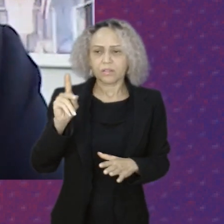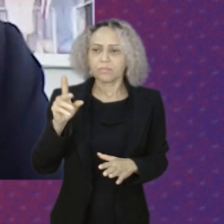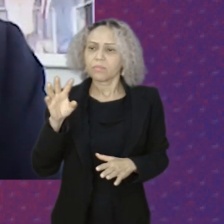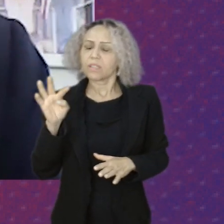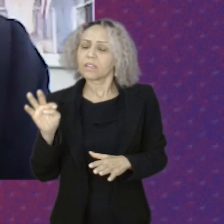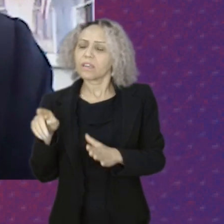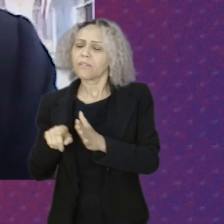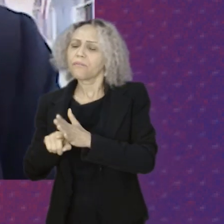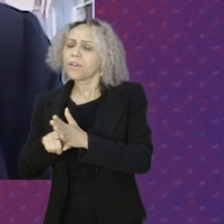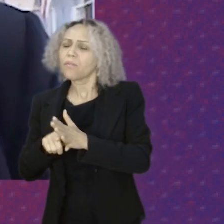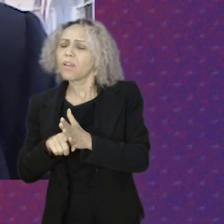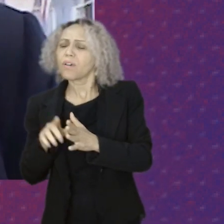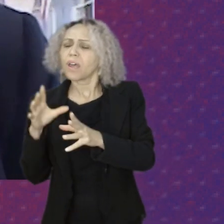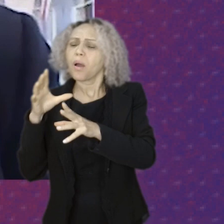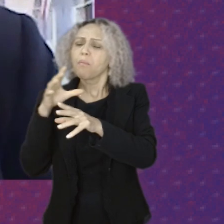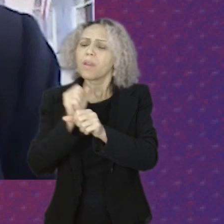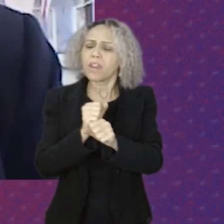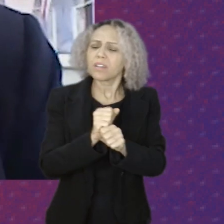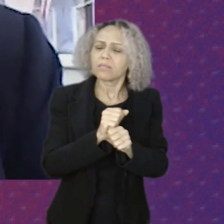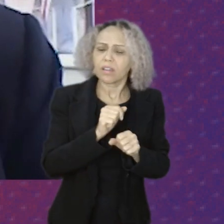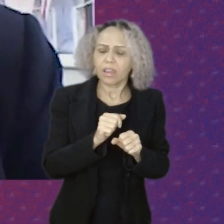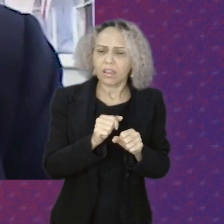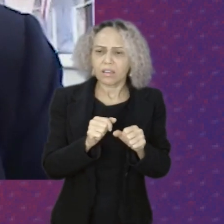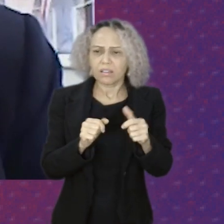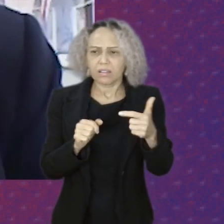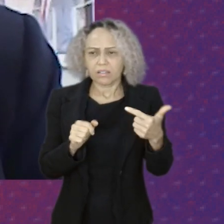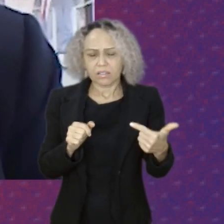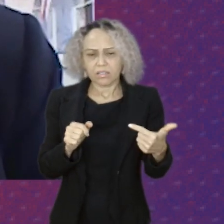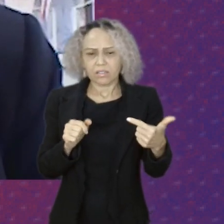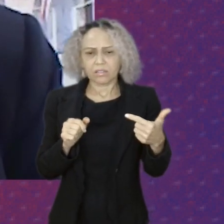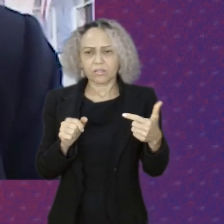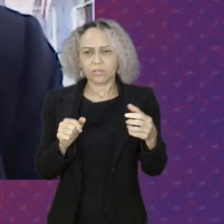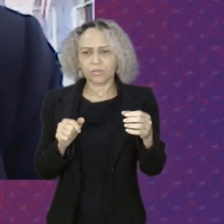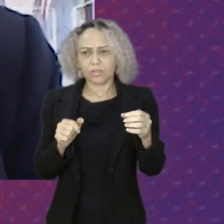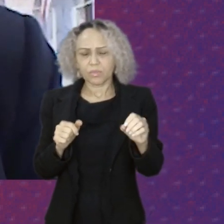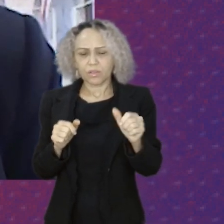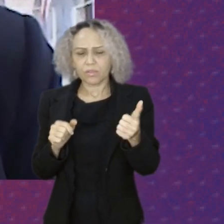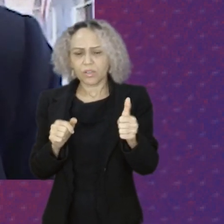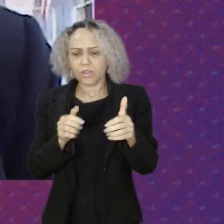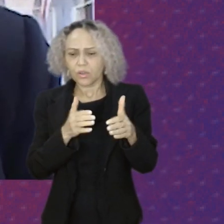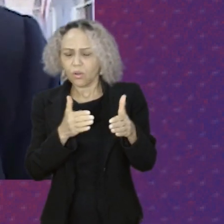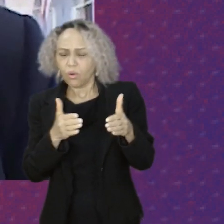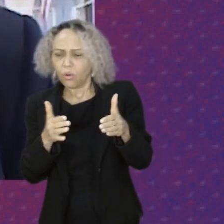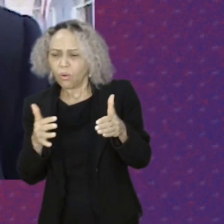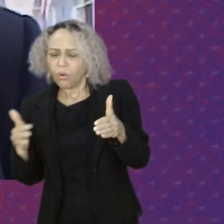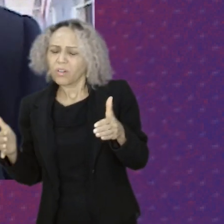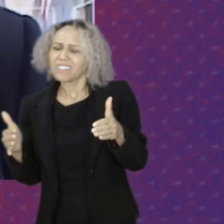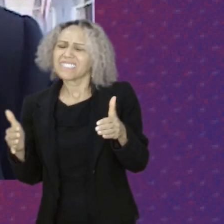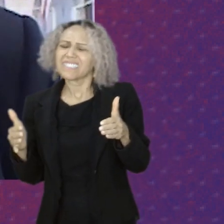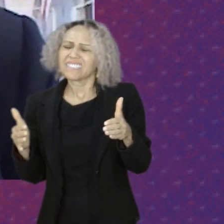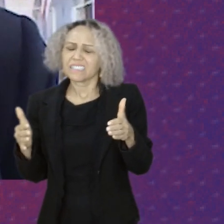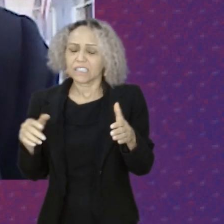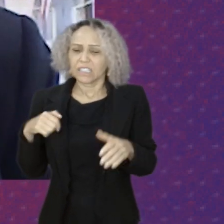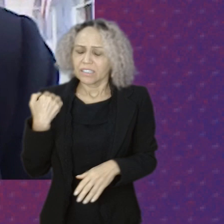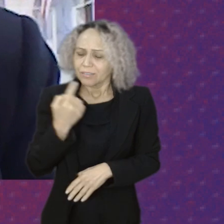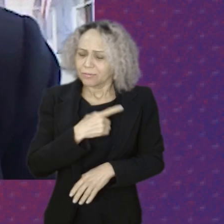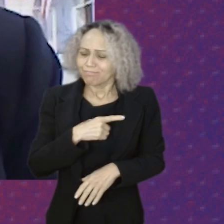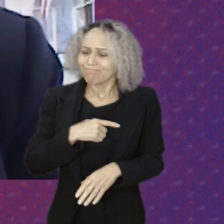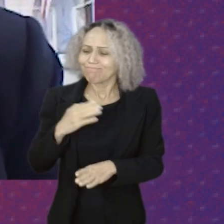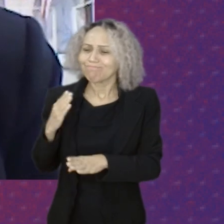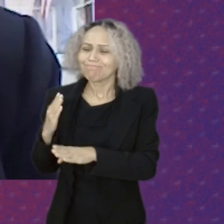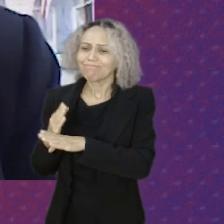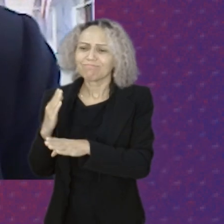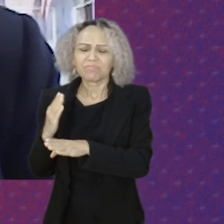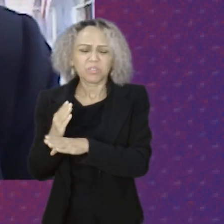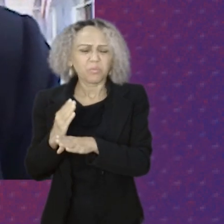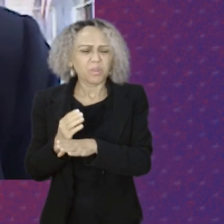levantamento, e em nosso estado nós temos 1.800 mulheres em situação de violência, né, tanto pessoal,